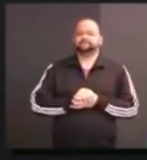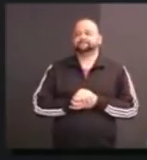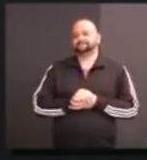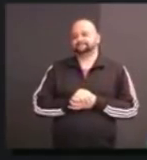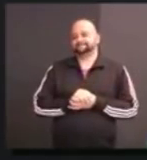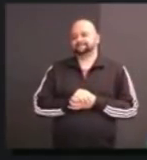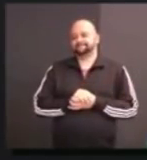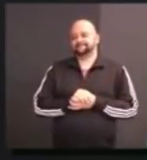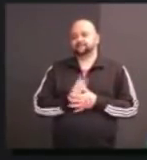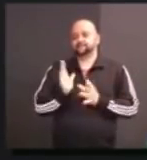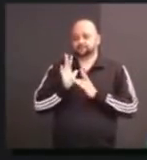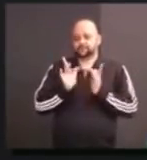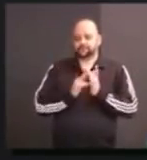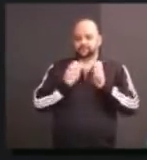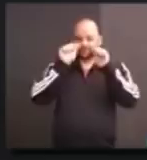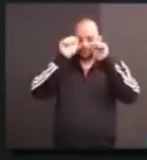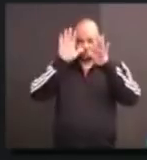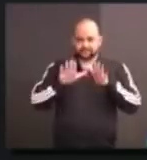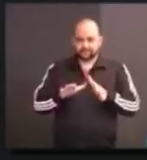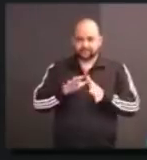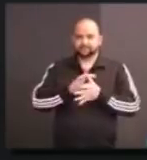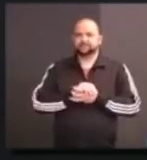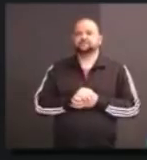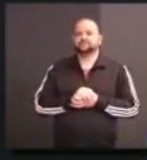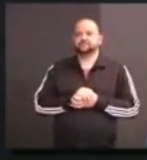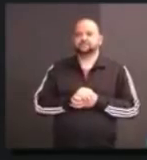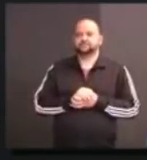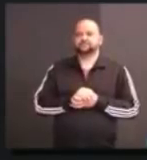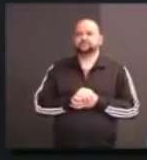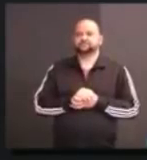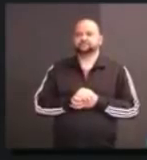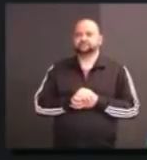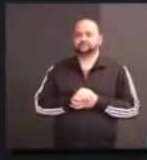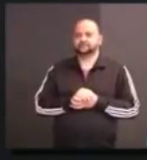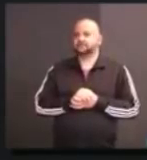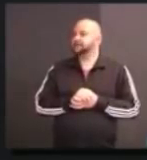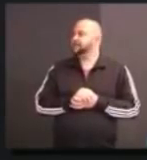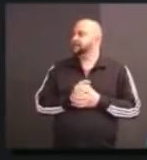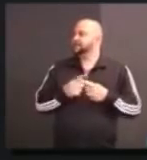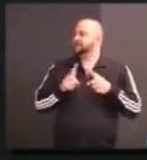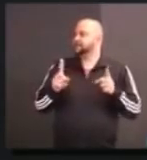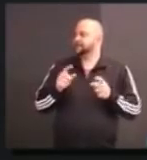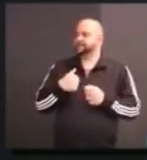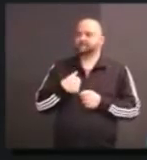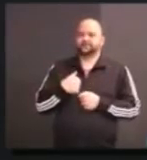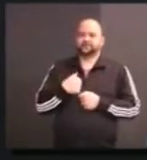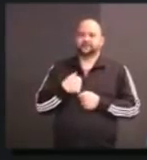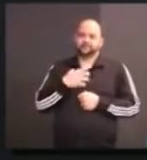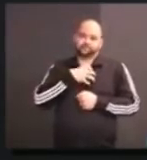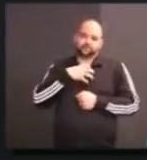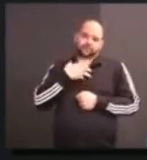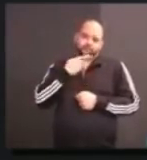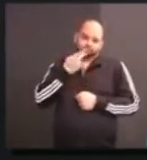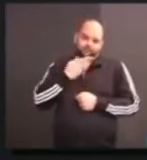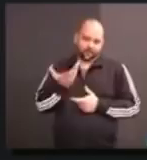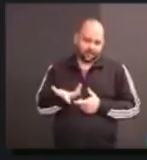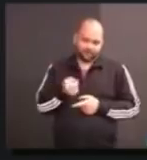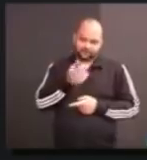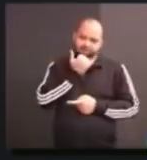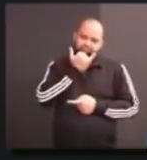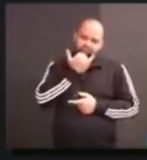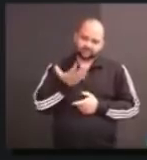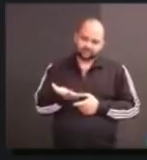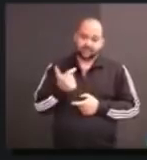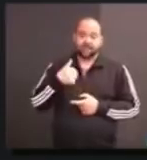Então que Jesus nos abençoe e vocês nos desculpem aqui. Mas eu não sei falar de outra maneira.